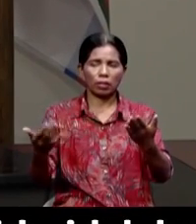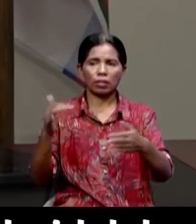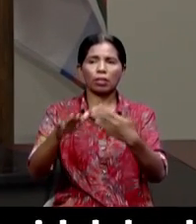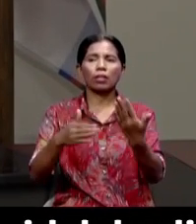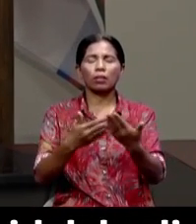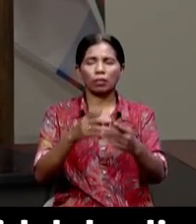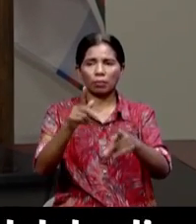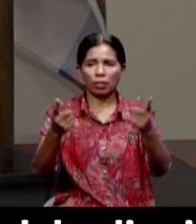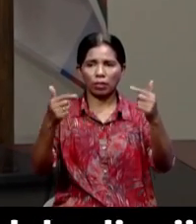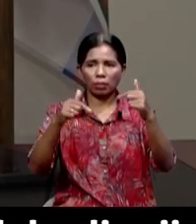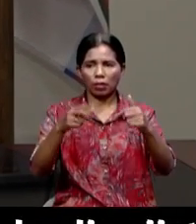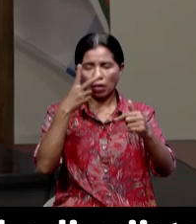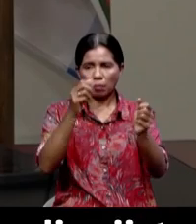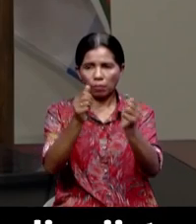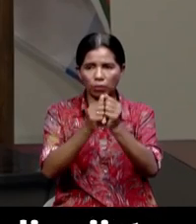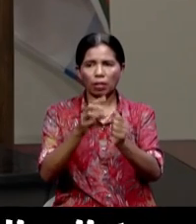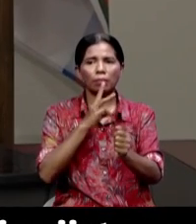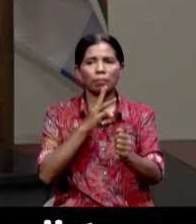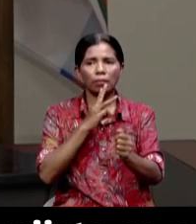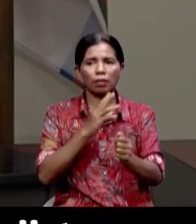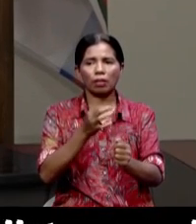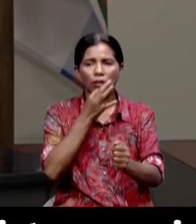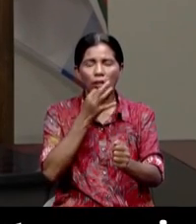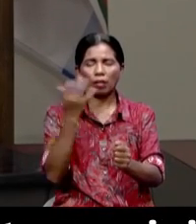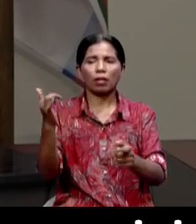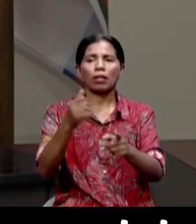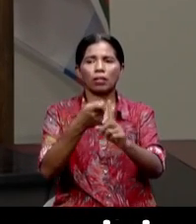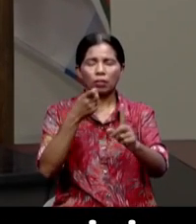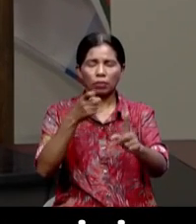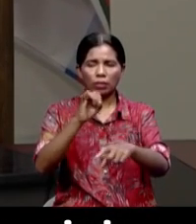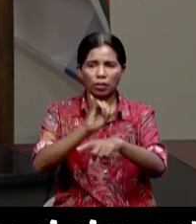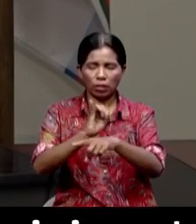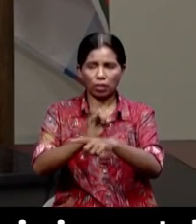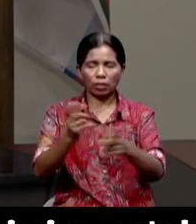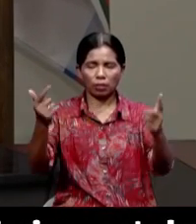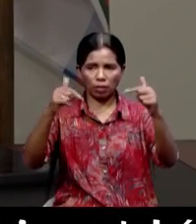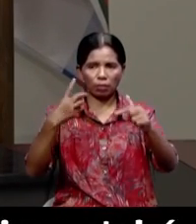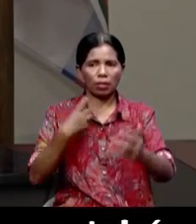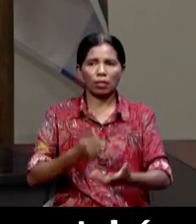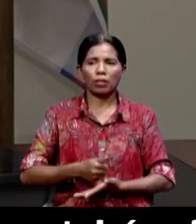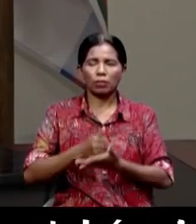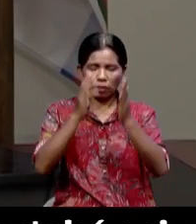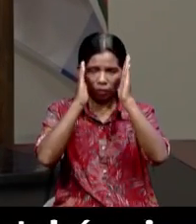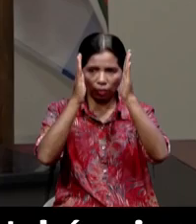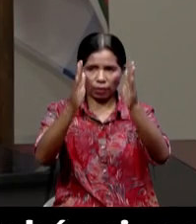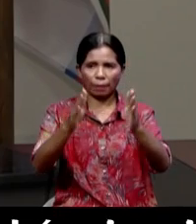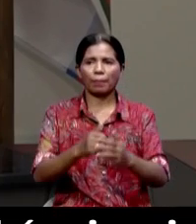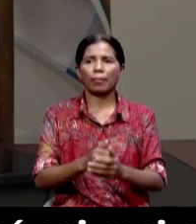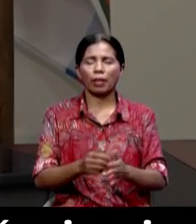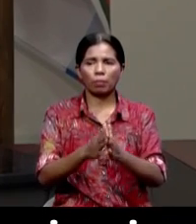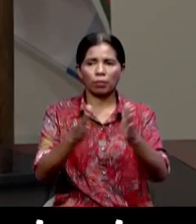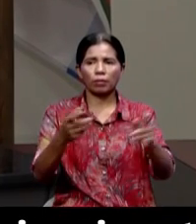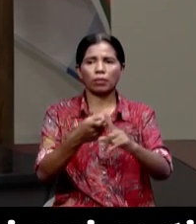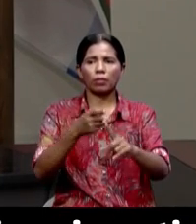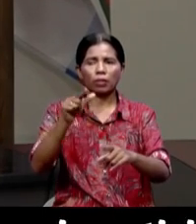bahira serana sermai ata kumpanya sira sa be ruma, ehan ruma usi paro ke sermai, ami ajuda tu tawa tensa. Bebe logistika da bote ne usi